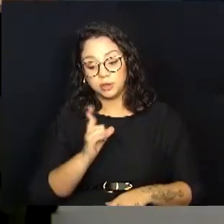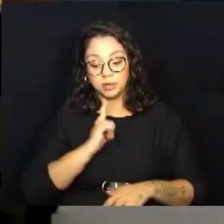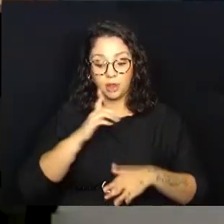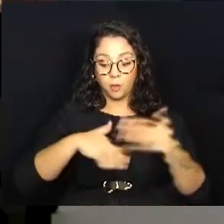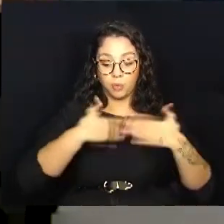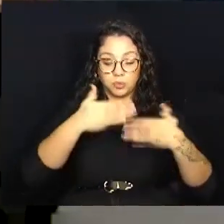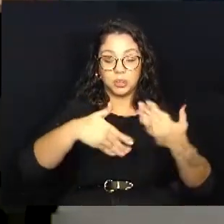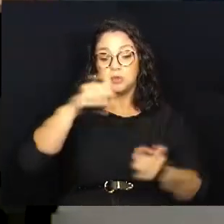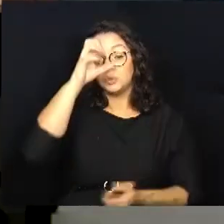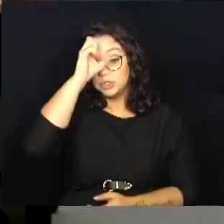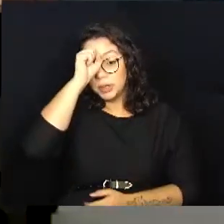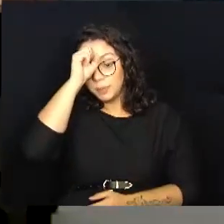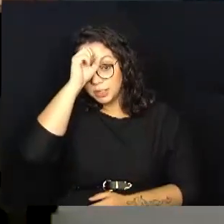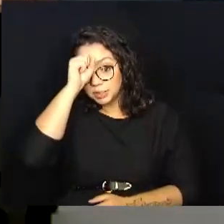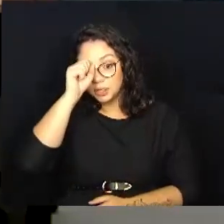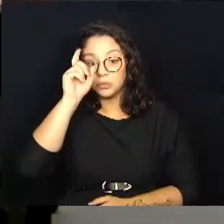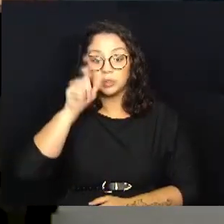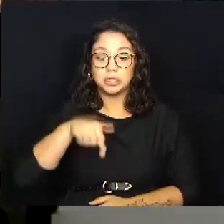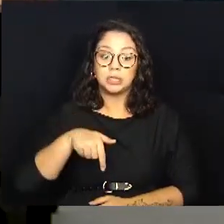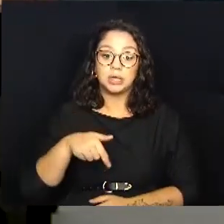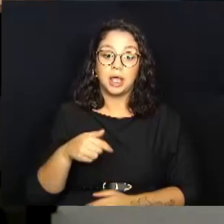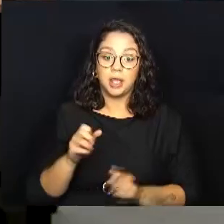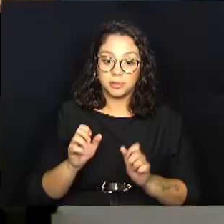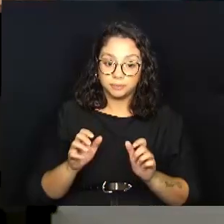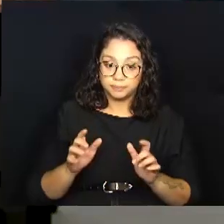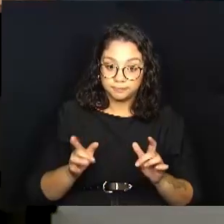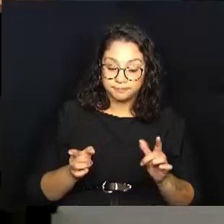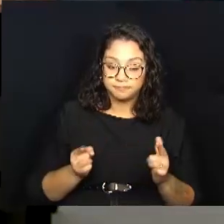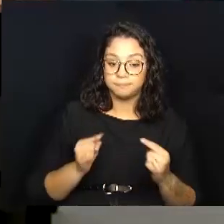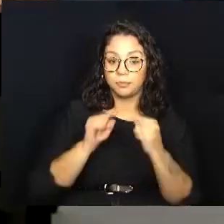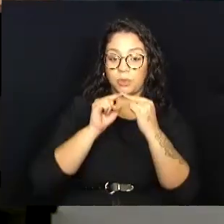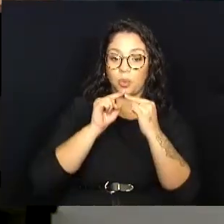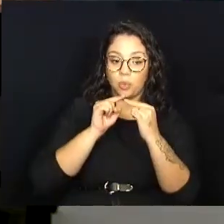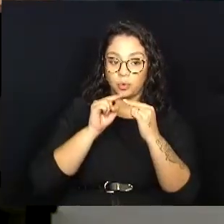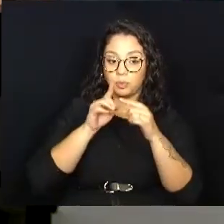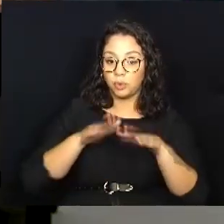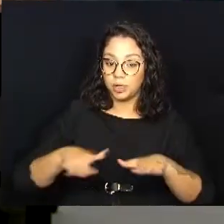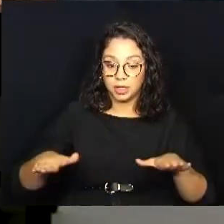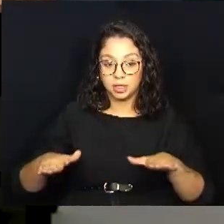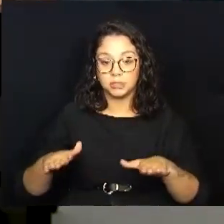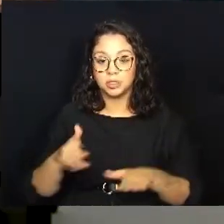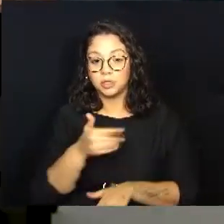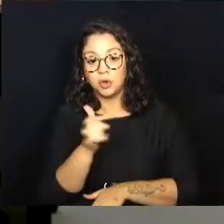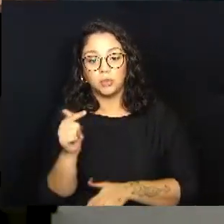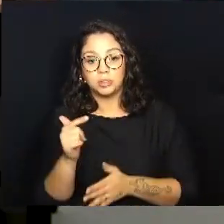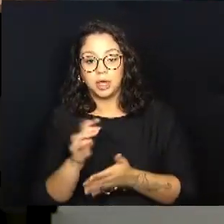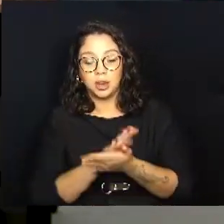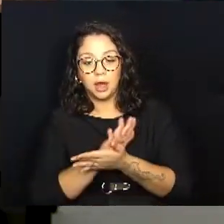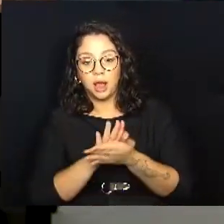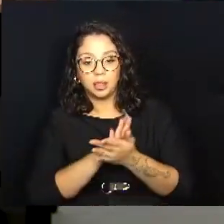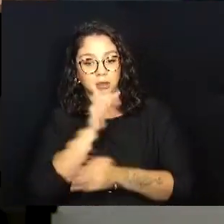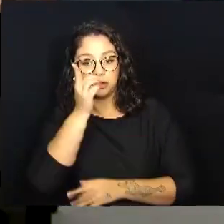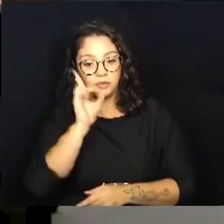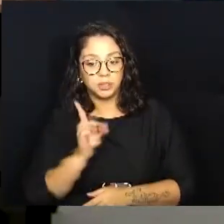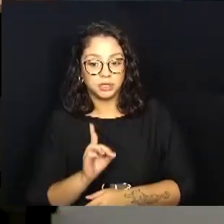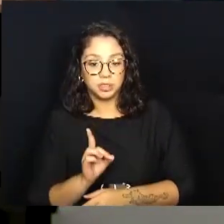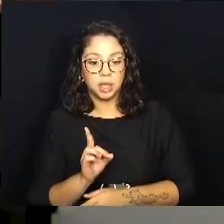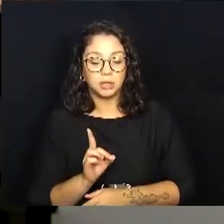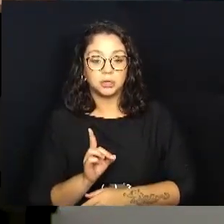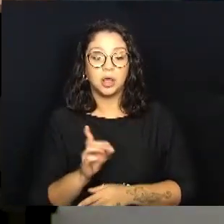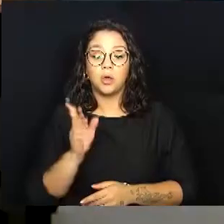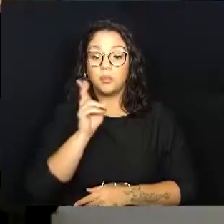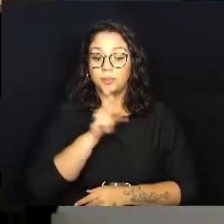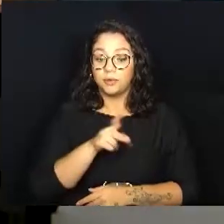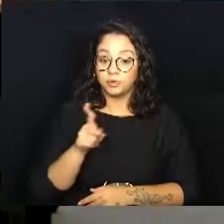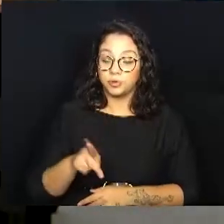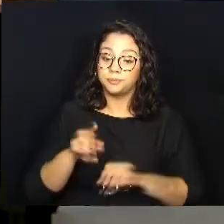com deficiência possam ter um processo de aprendizado que seja equânime com as crianças que não têm algum tipo de